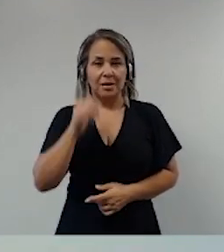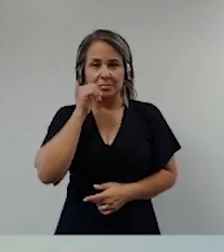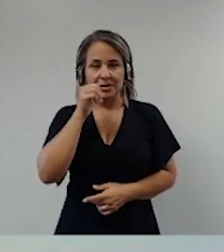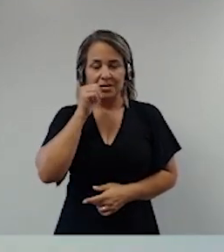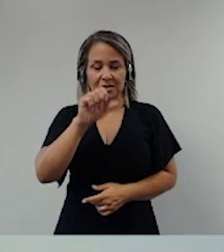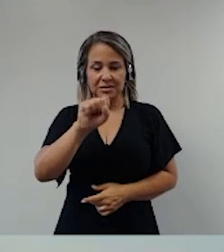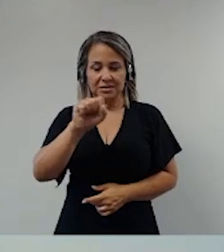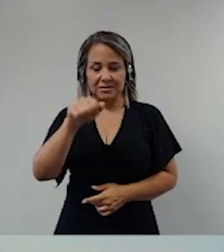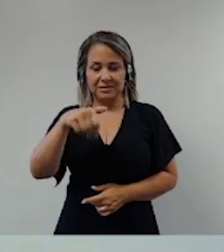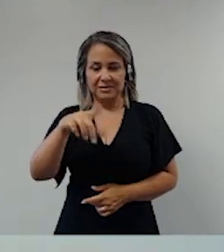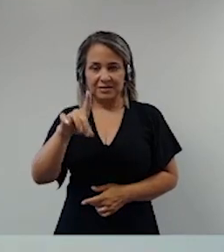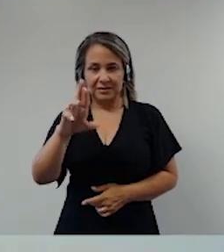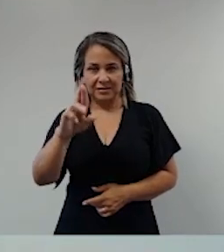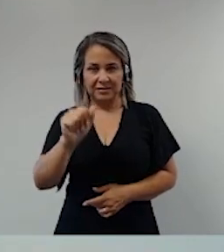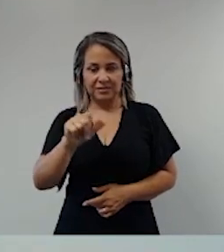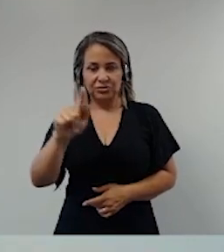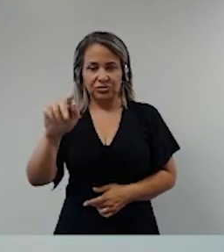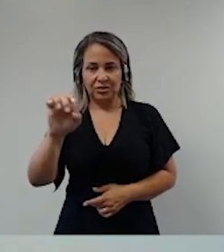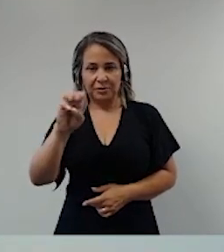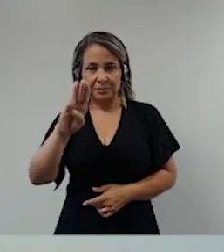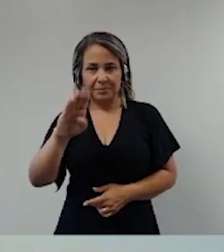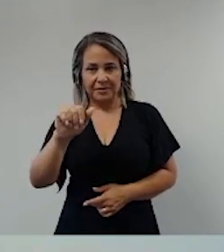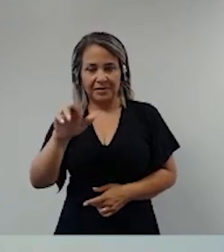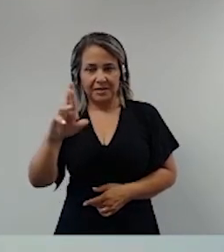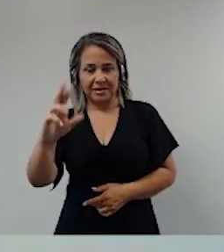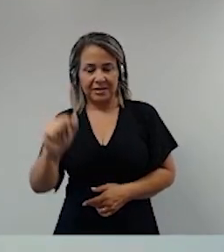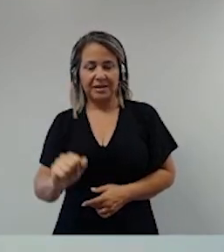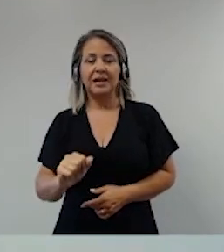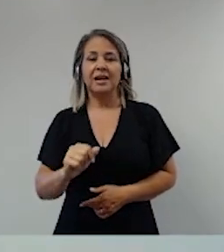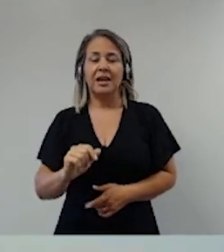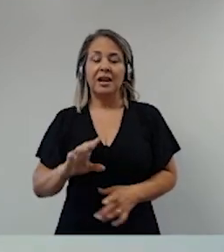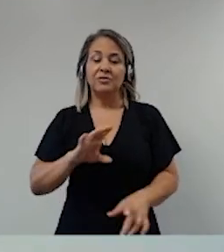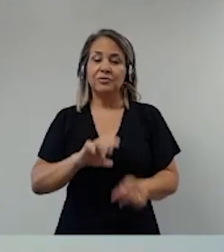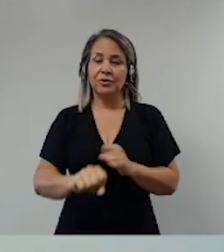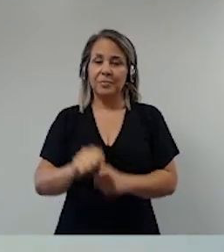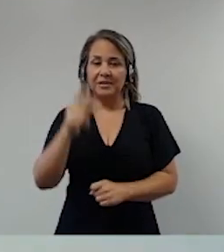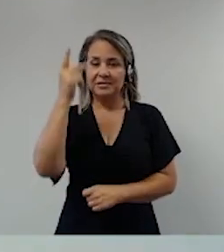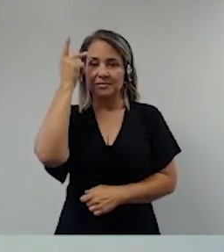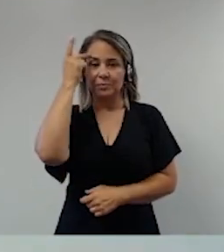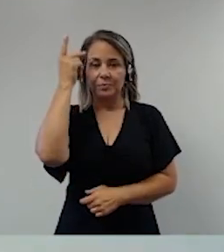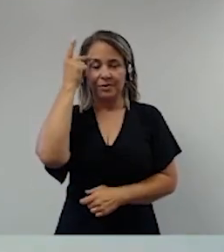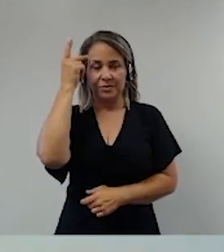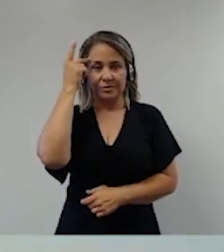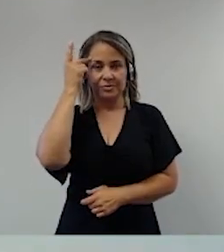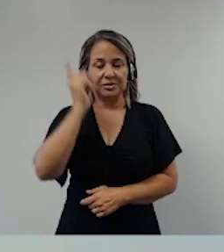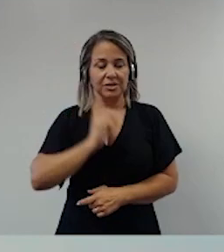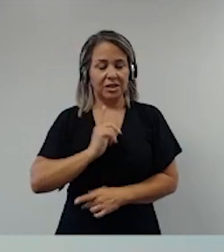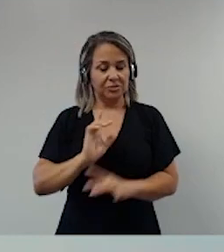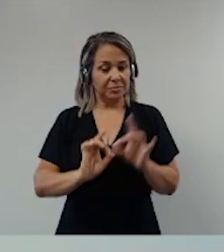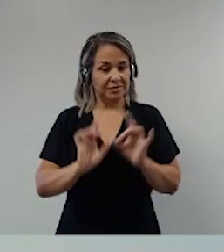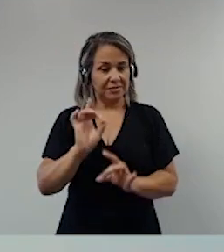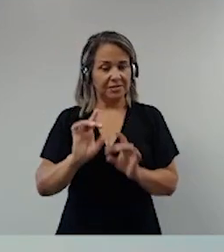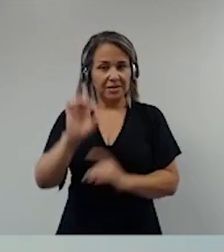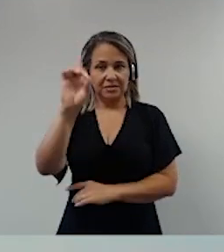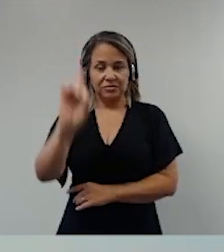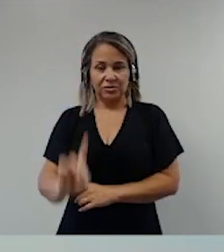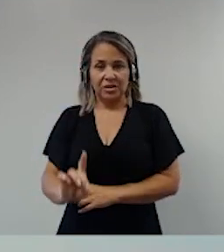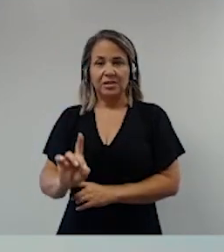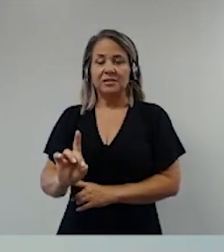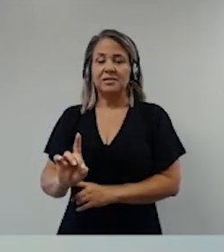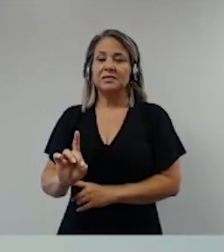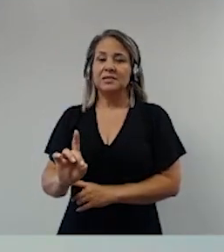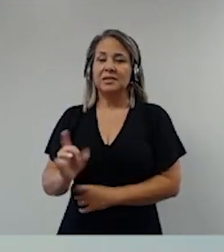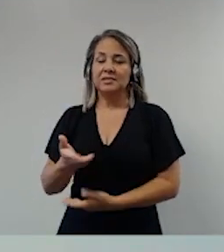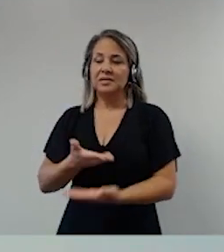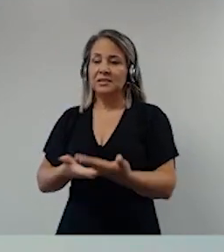Gebara, ela é formada pela Pontifícia Universidade Católica de São Paulo, tem especialização em Direito das Relações do Consumo pela